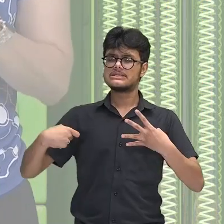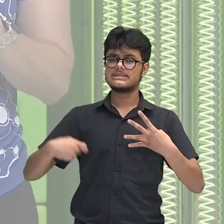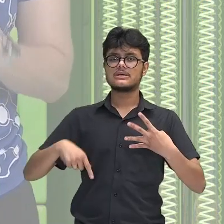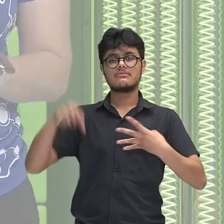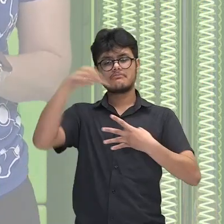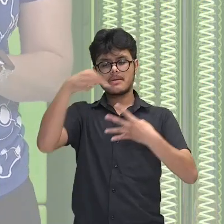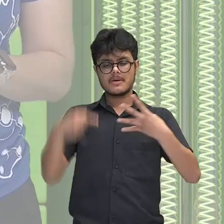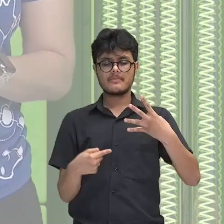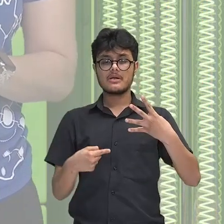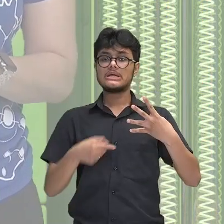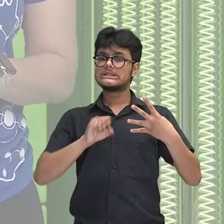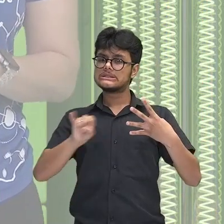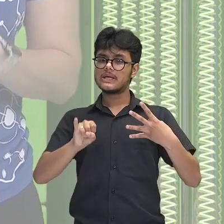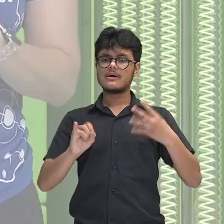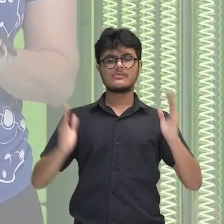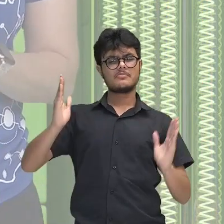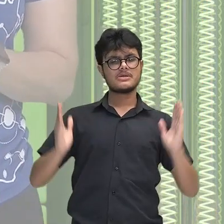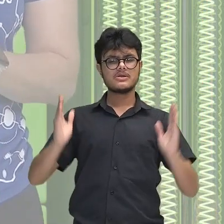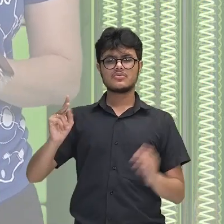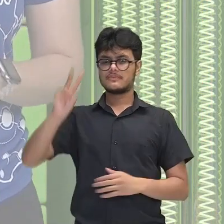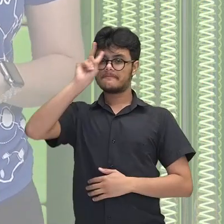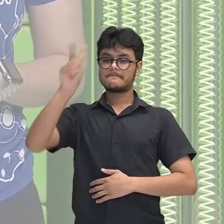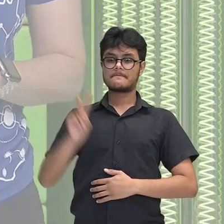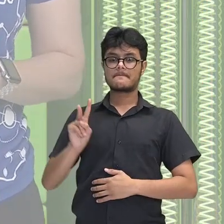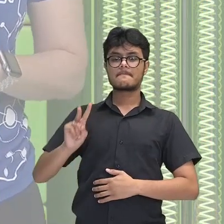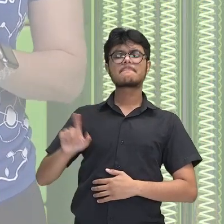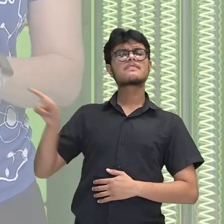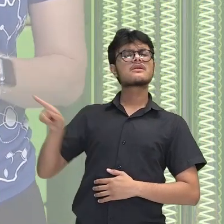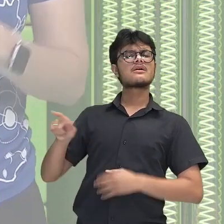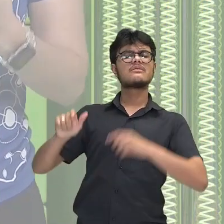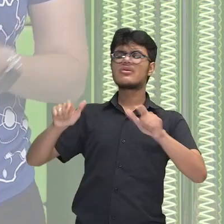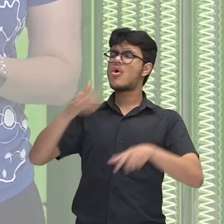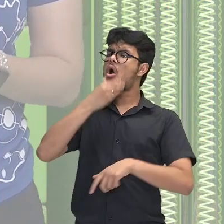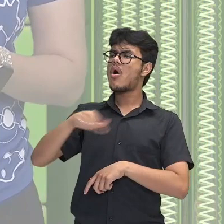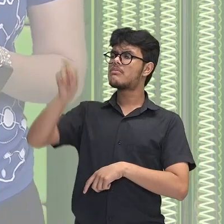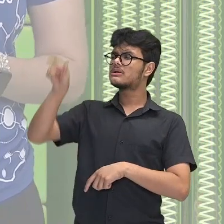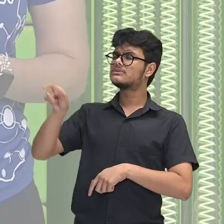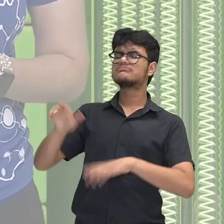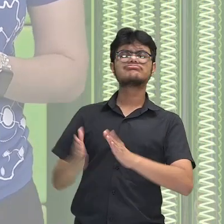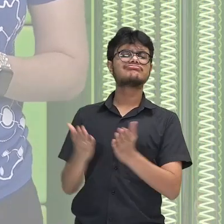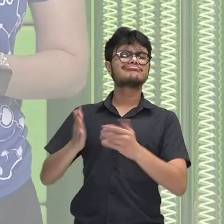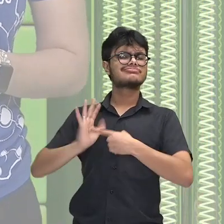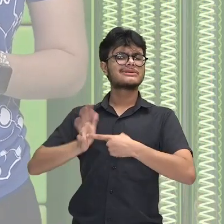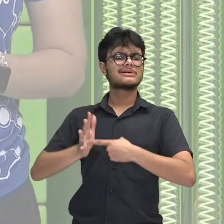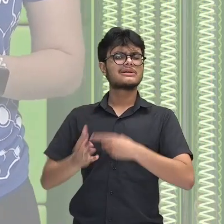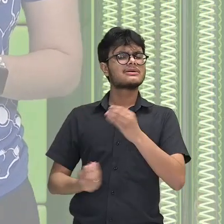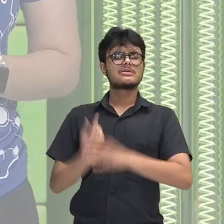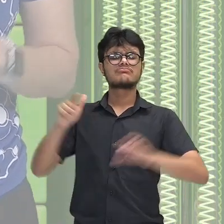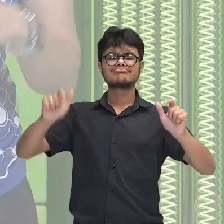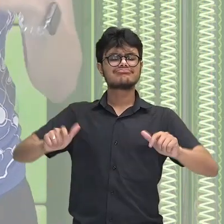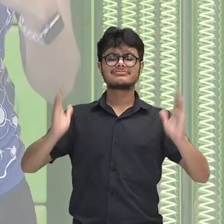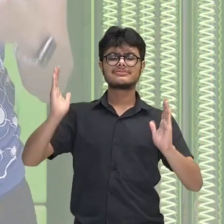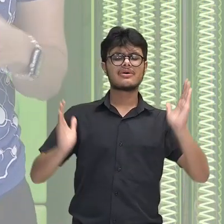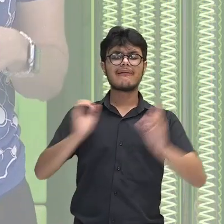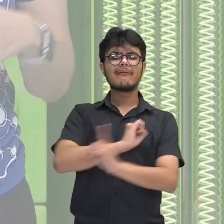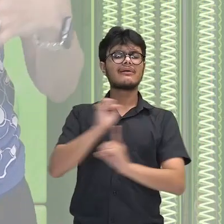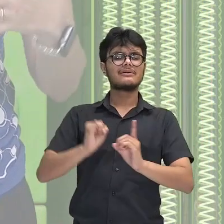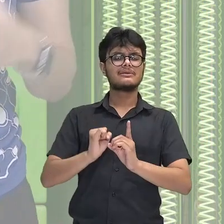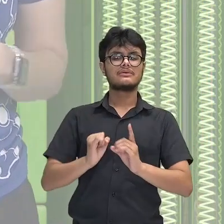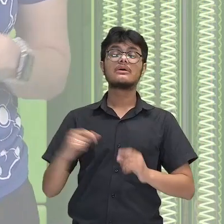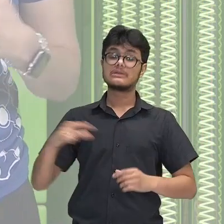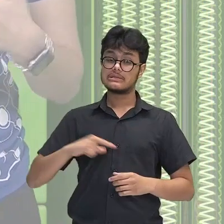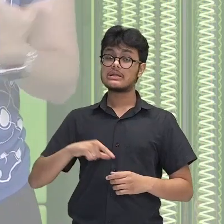no momento histórico, né, o momento em que Otto desenvolveu esse motor, estávamos